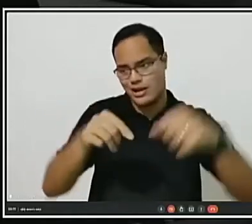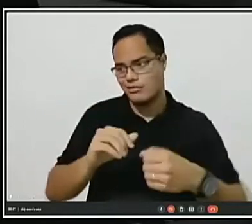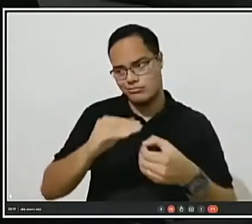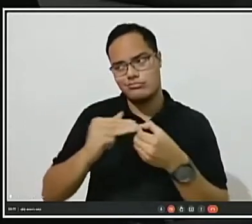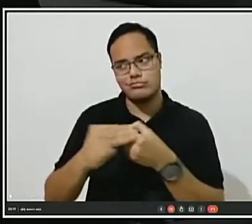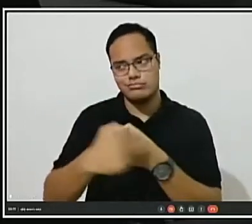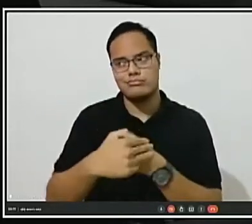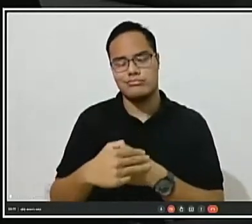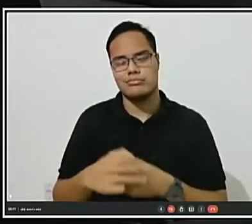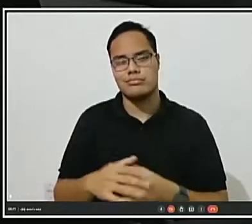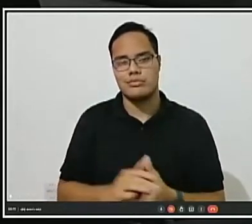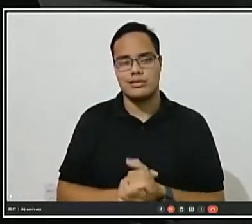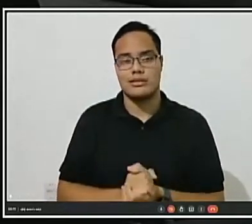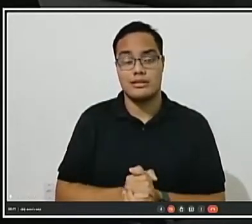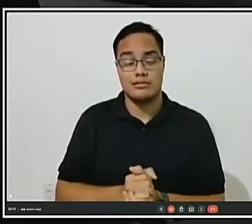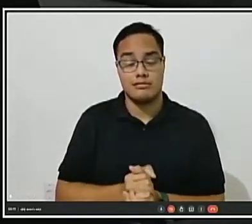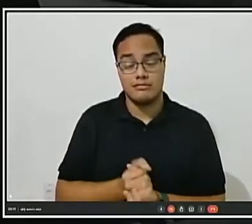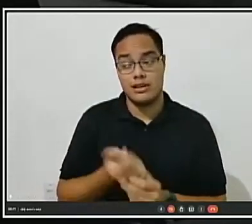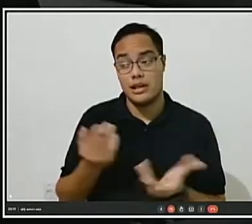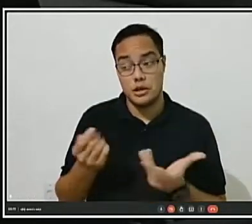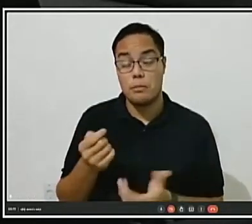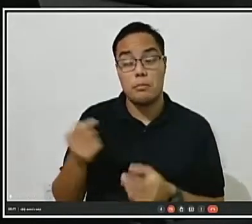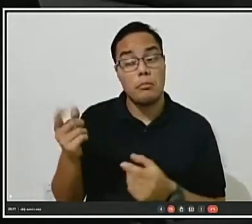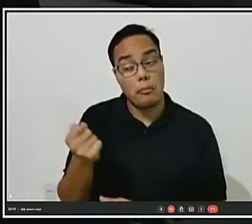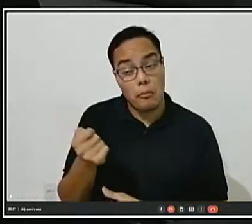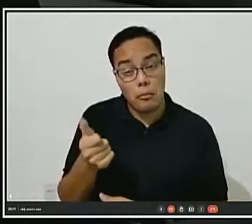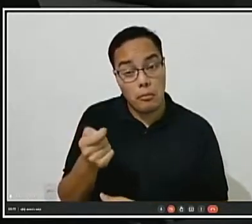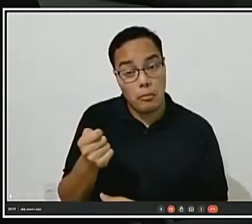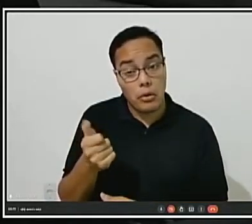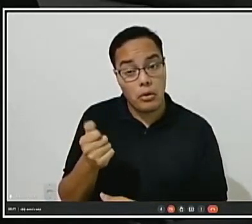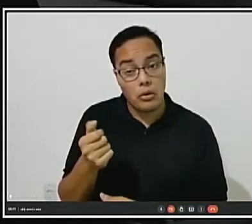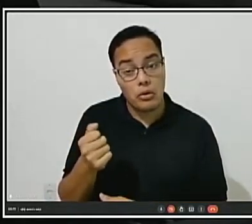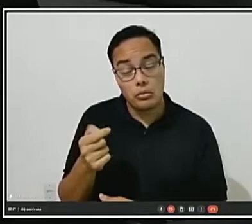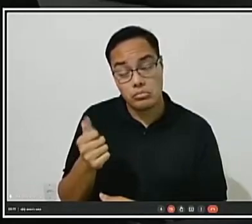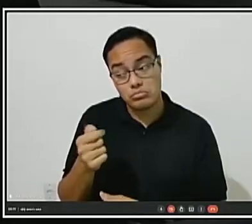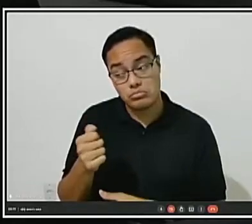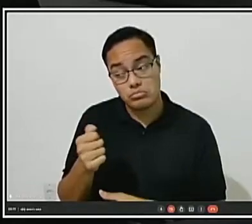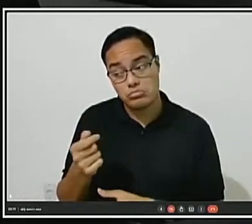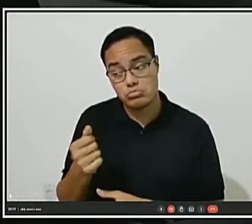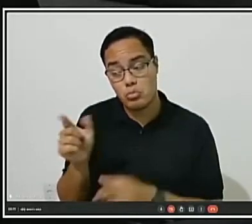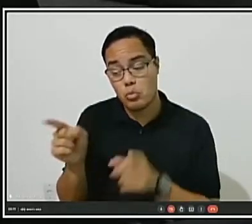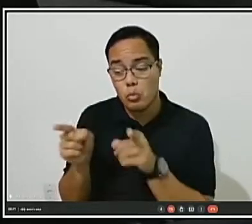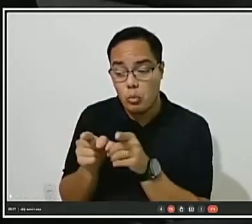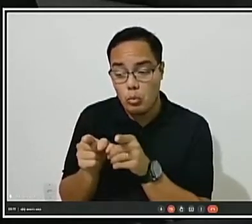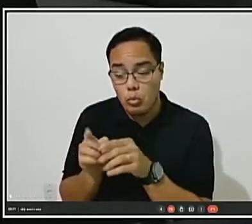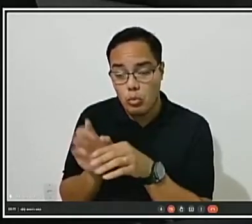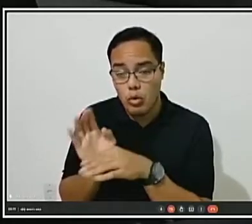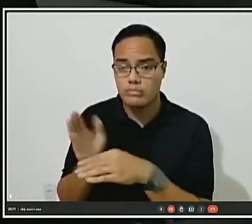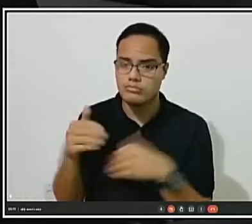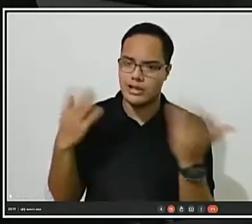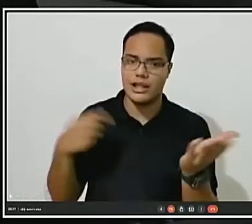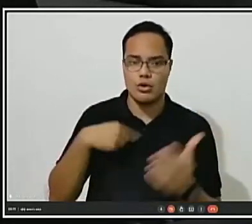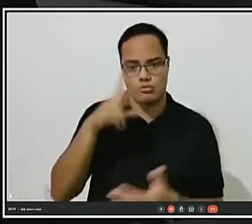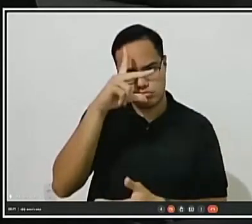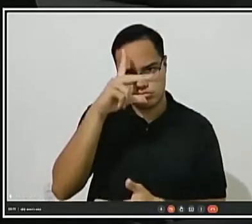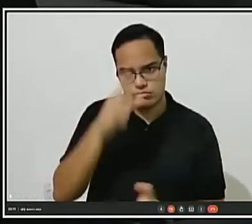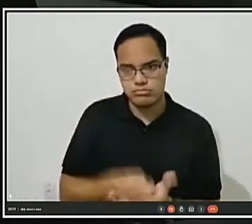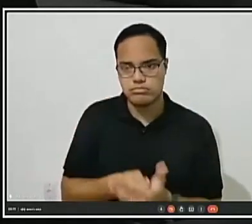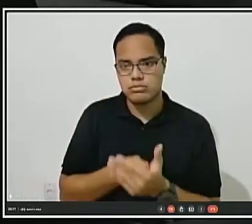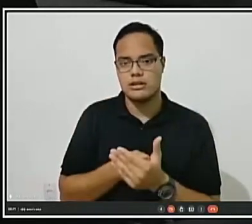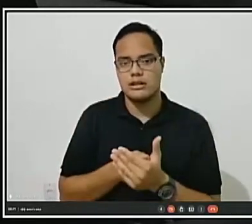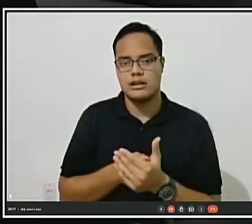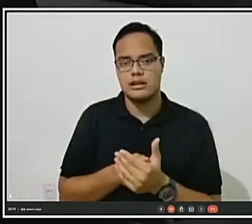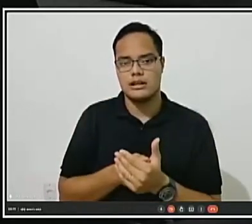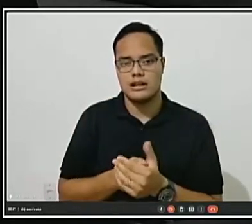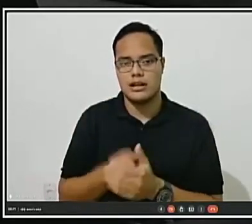poucos. Então, por isso que eu, como vereador, né, decidi apoiar o deputado, líder do governo, o Sembach,